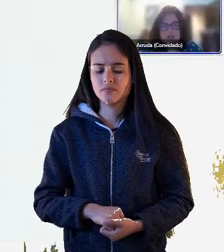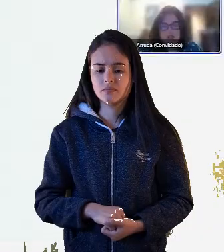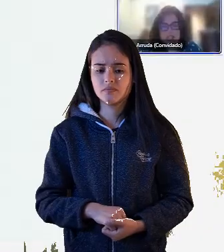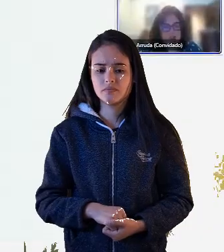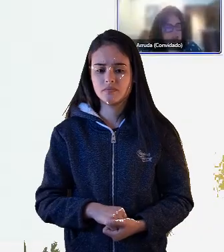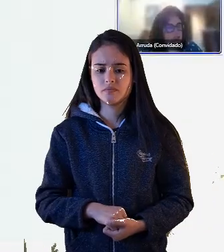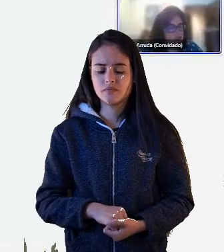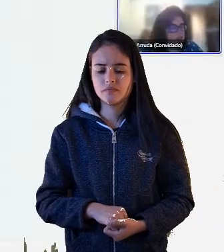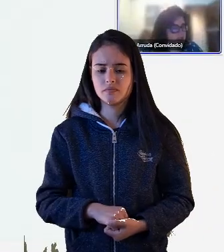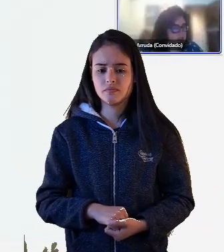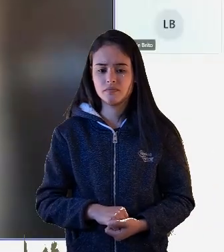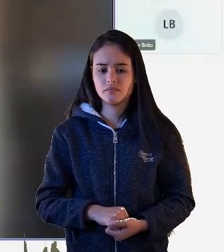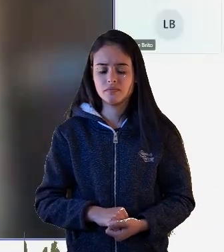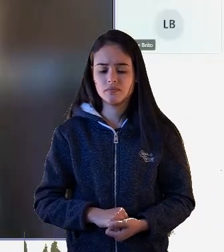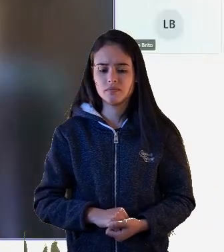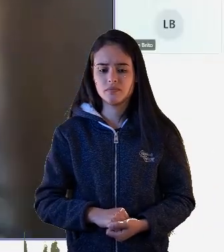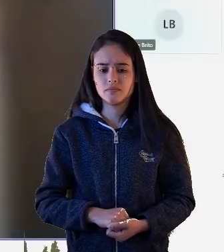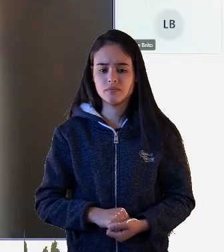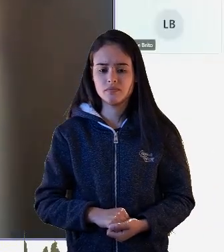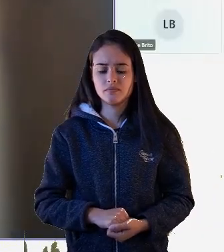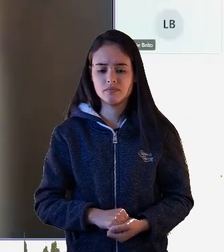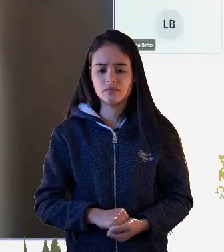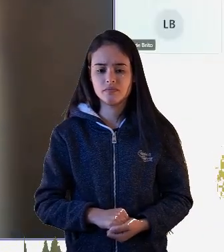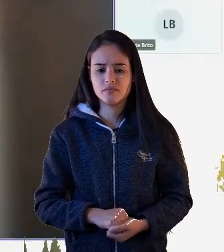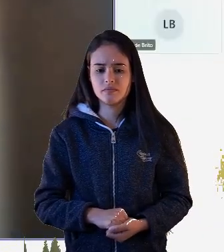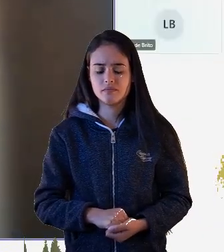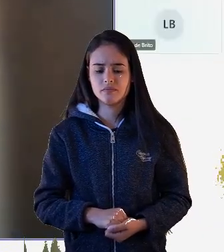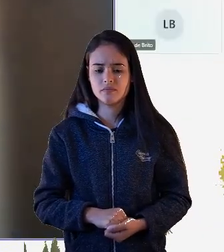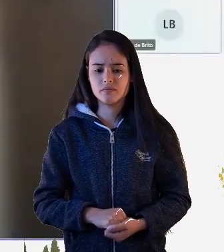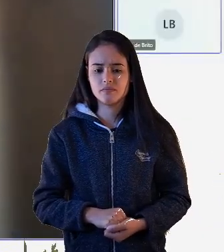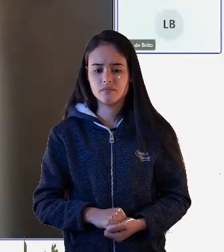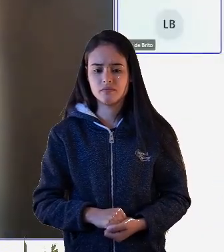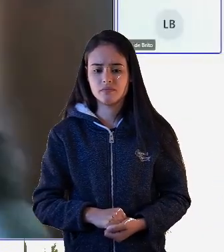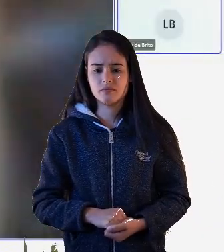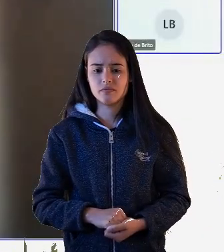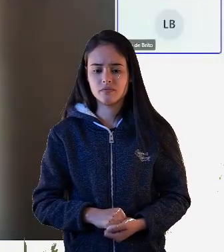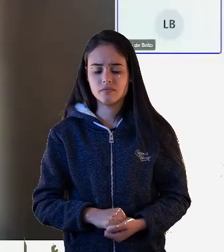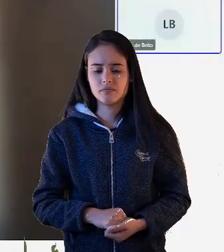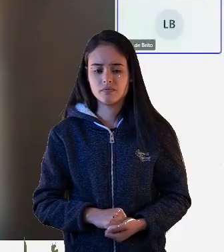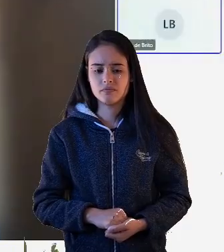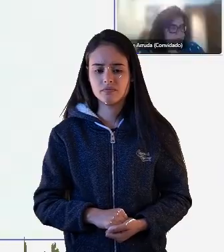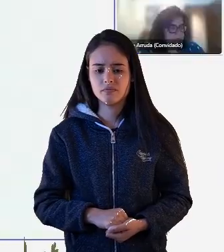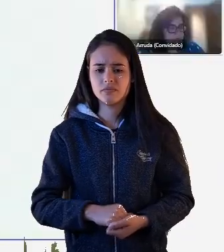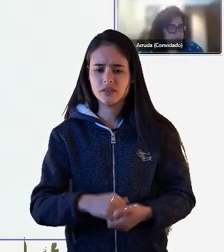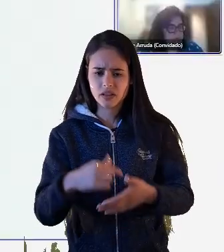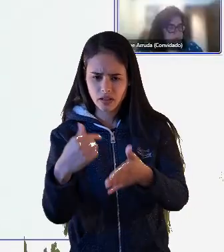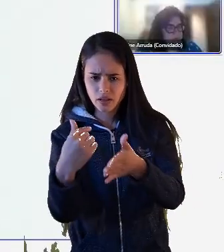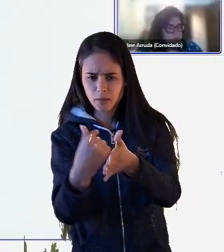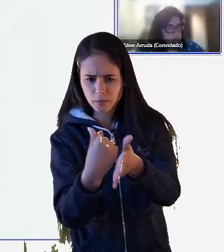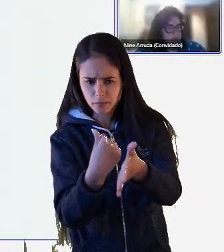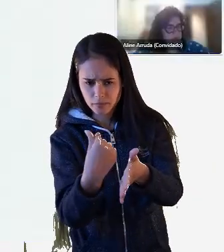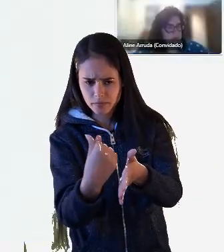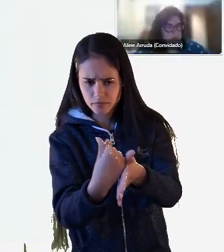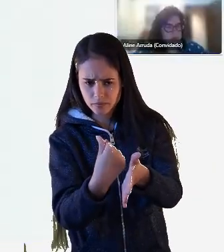Alguma coisa do chat que eu acho que a Elaine está comentando aqui. Deixa eu ver aqui, peraí.